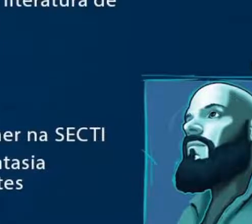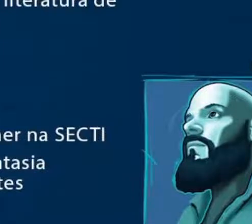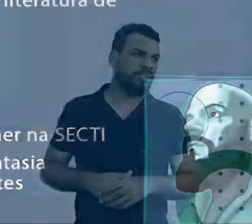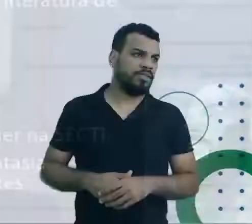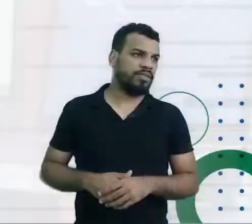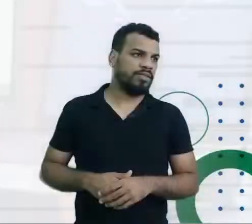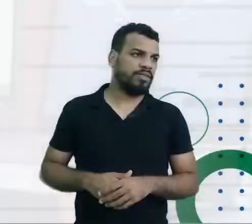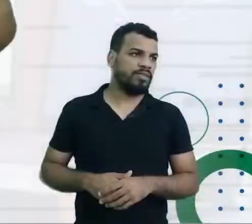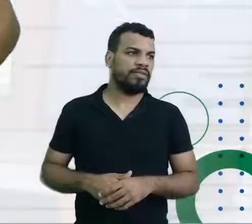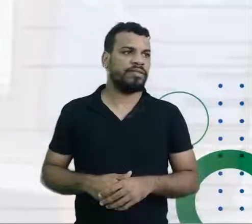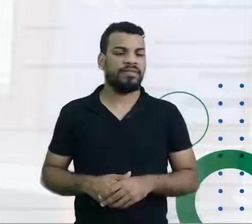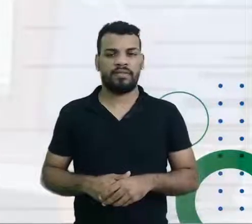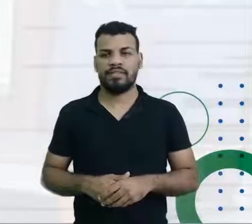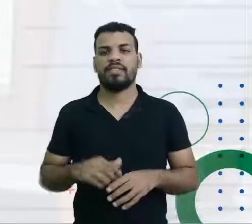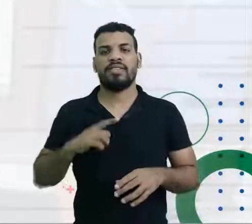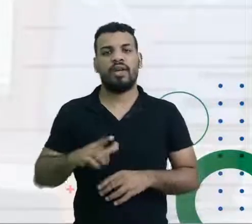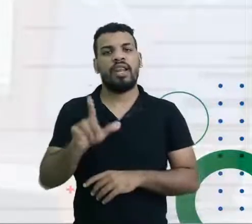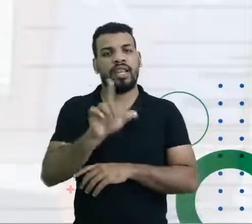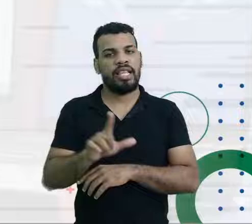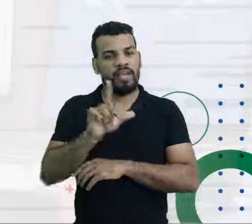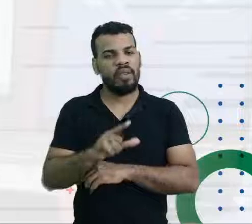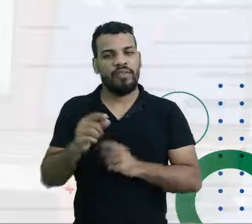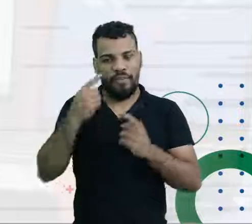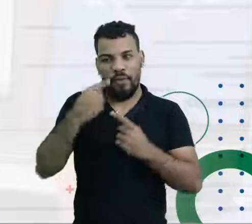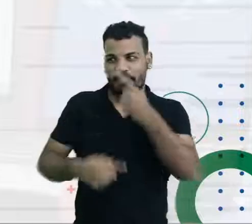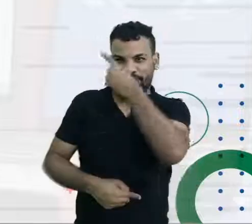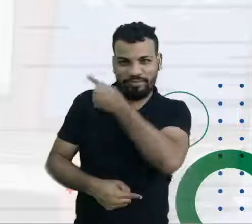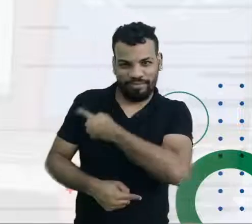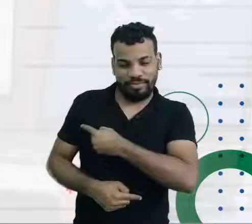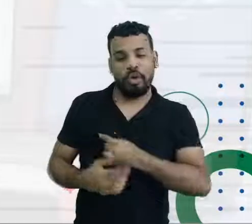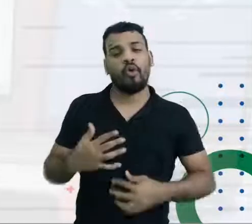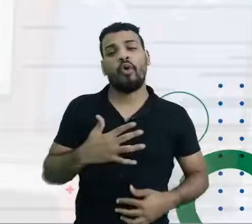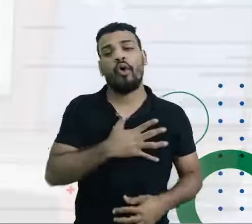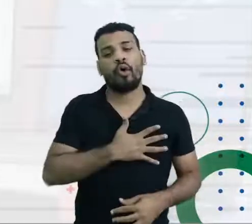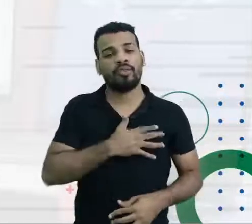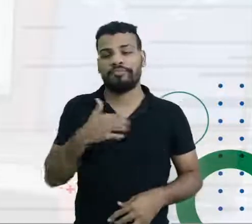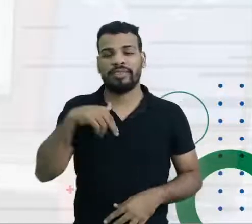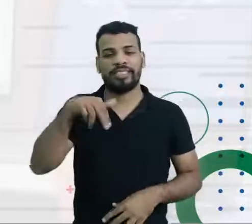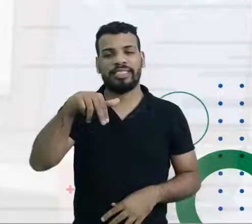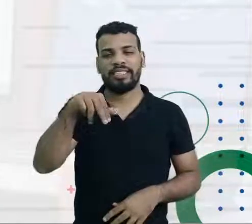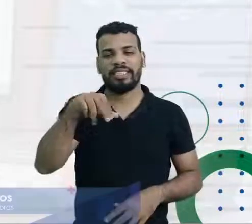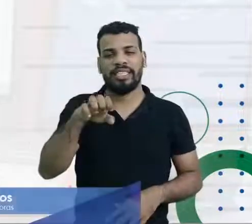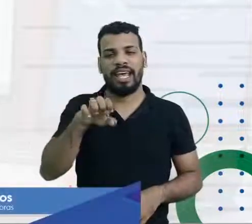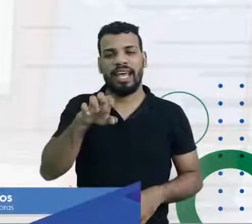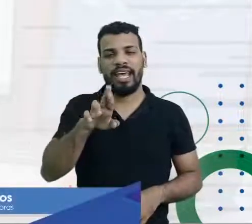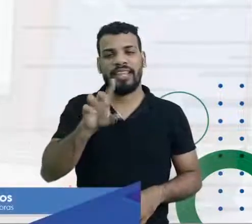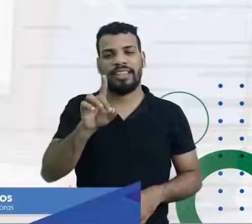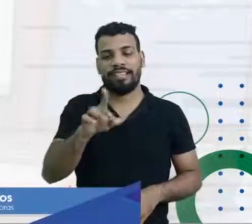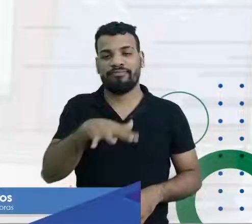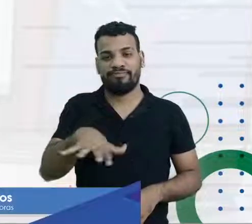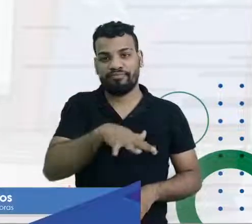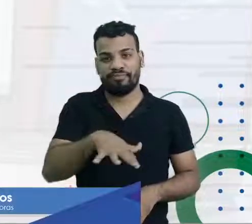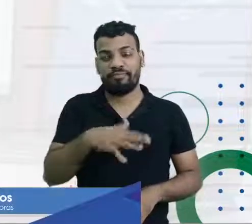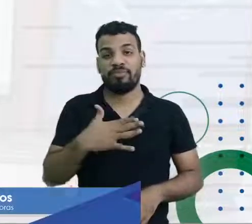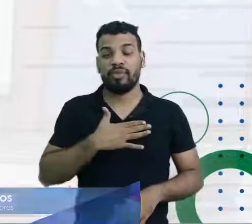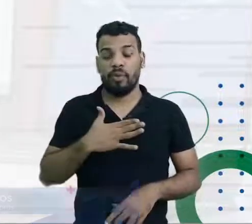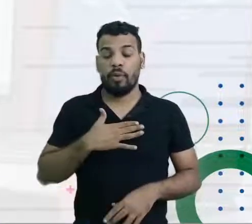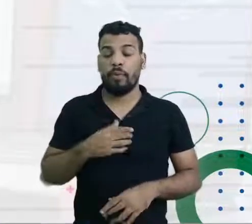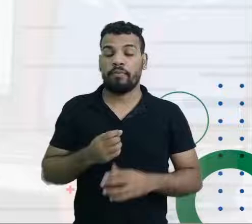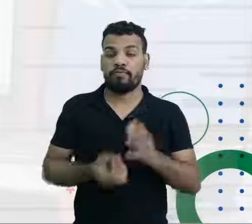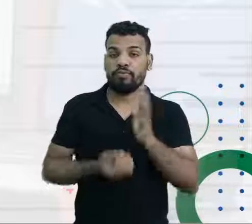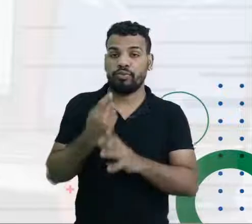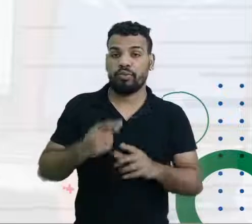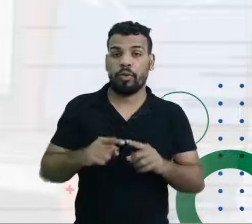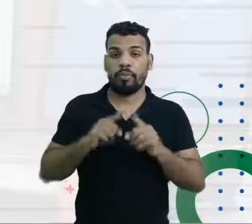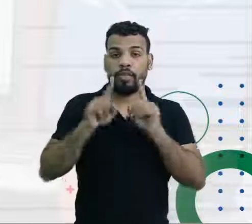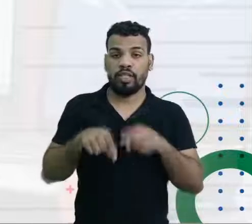quadrinho, literatura de fantasia, literatura de ficção. Atualmente eu tenho trabalhado num projeto pessoal de um jogo, de